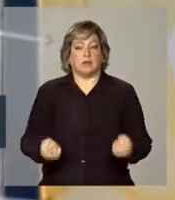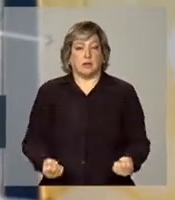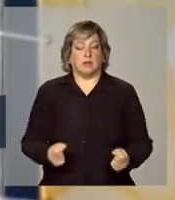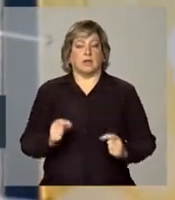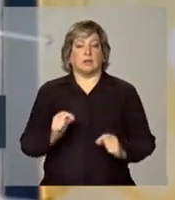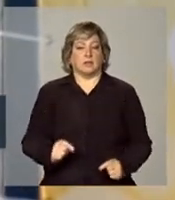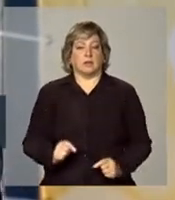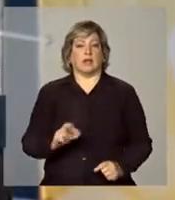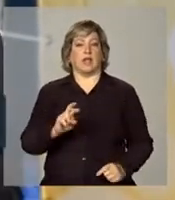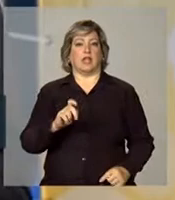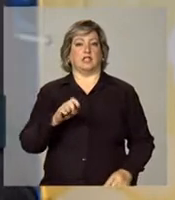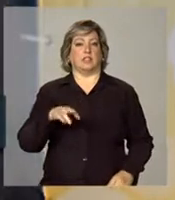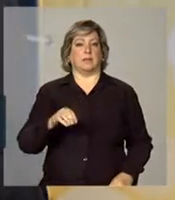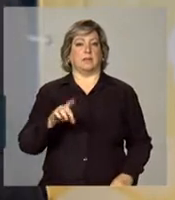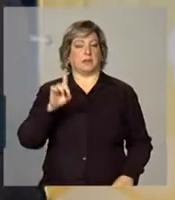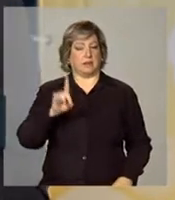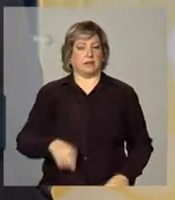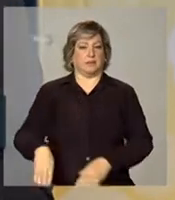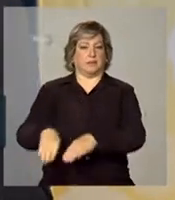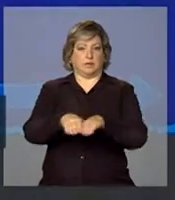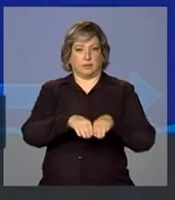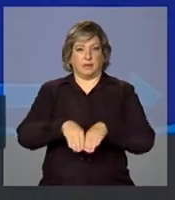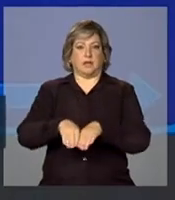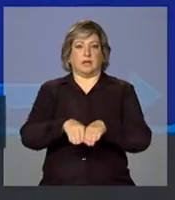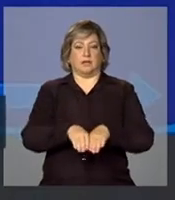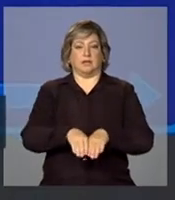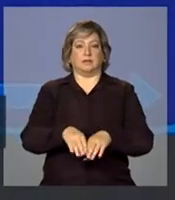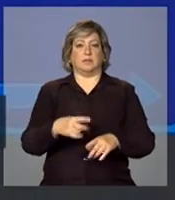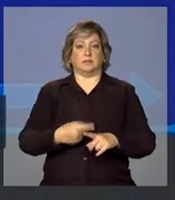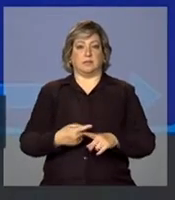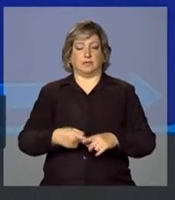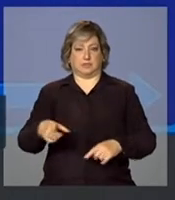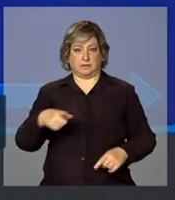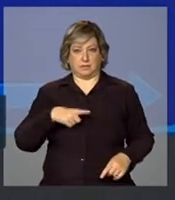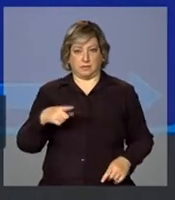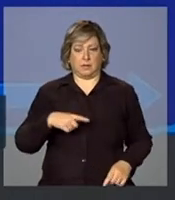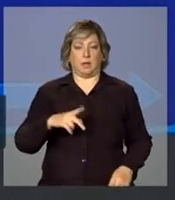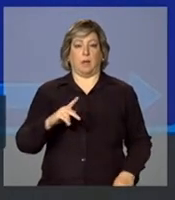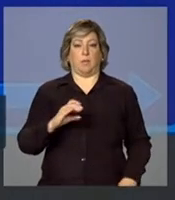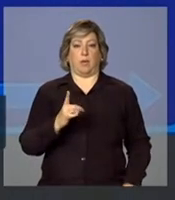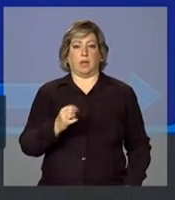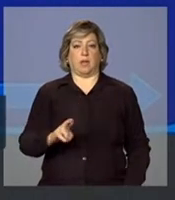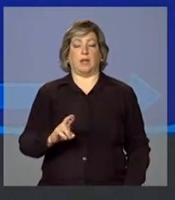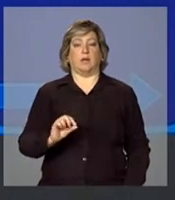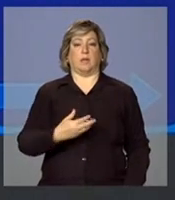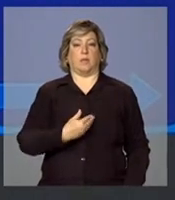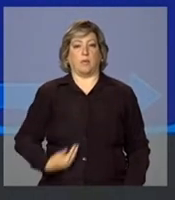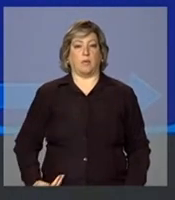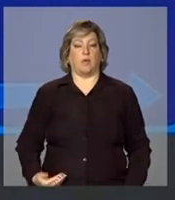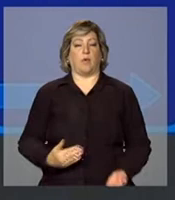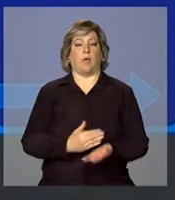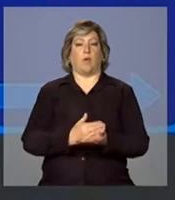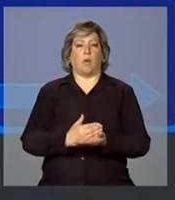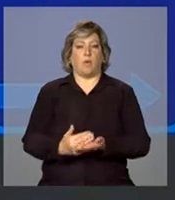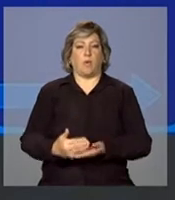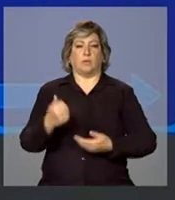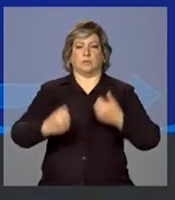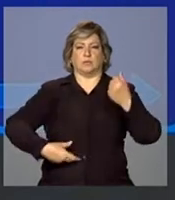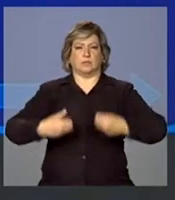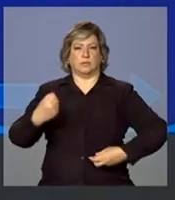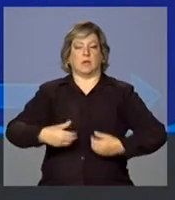regime democrático, uma vez que o poder público passa a ser exercido de forma